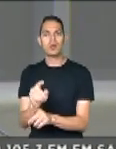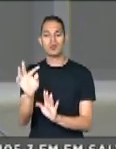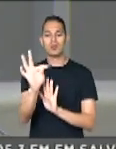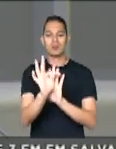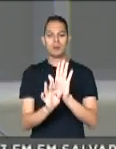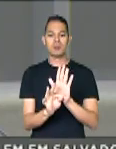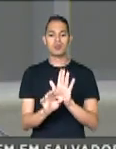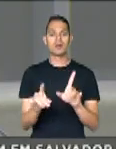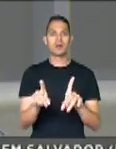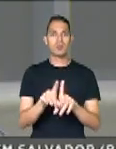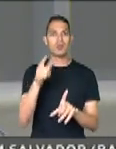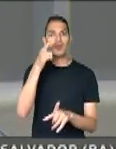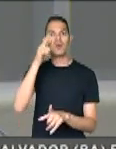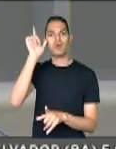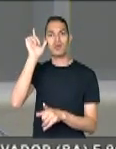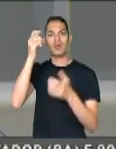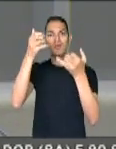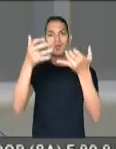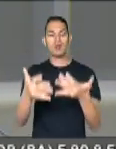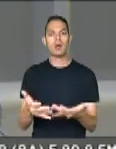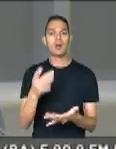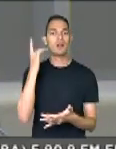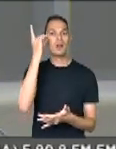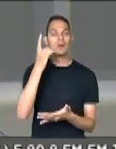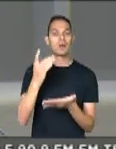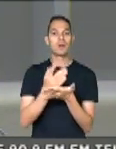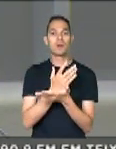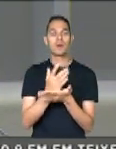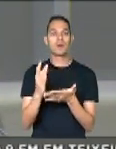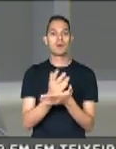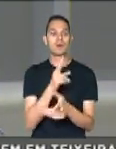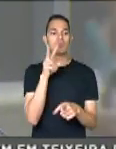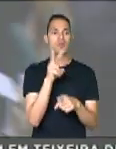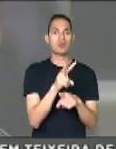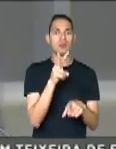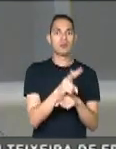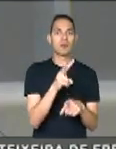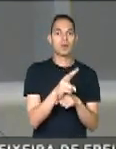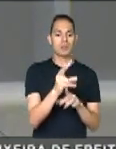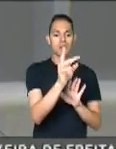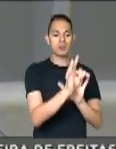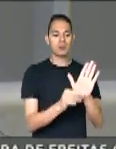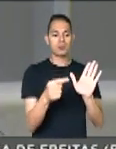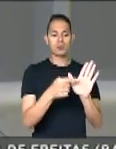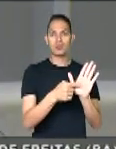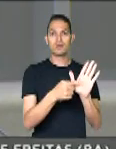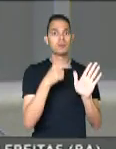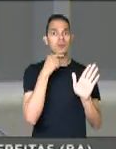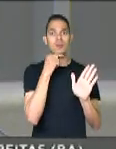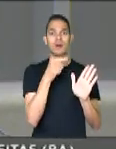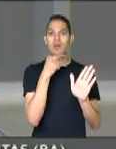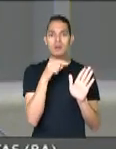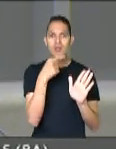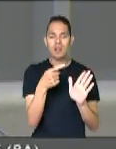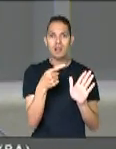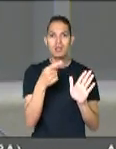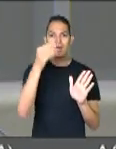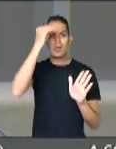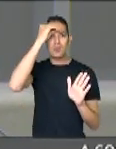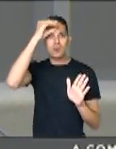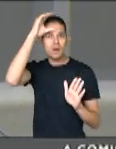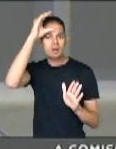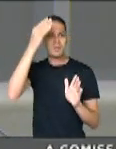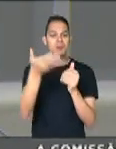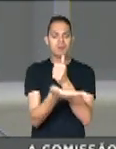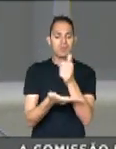dos deputados, eu falei isso aqui ontem, sequer consegue defender o que está colocado no texto. Sequer consegue ter conhecimento